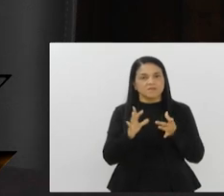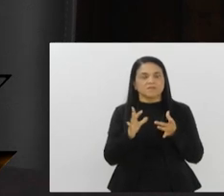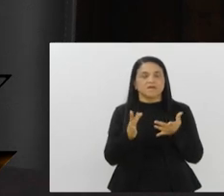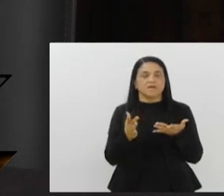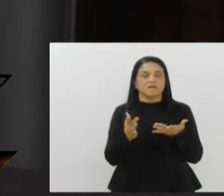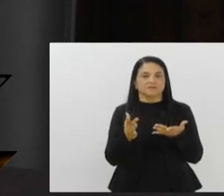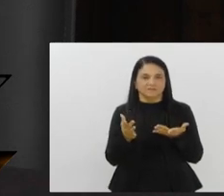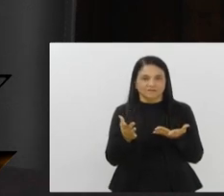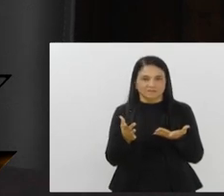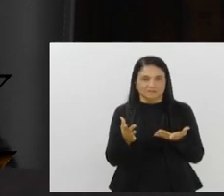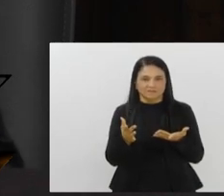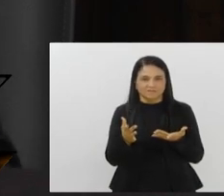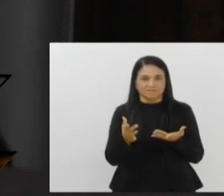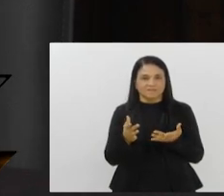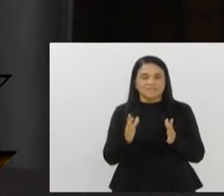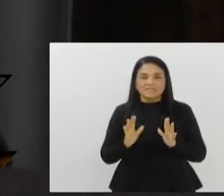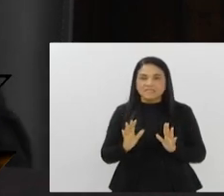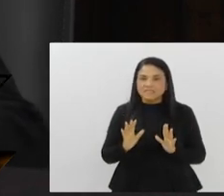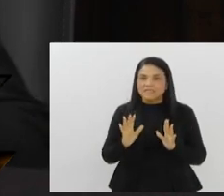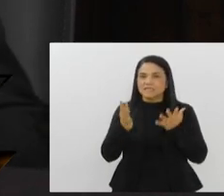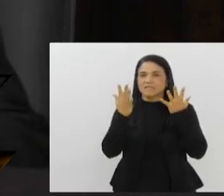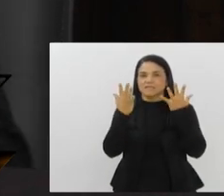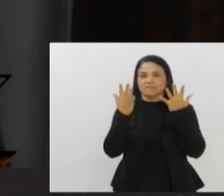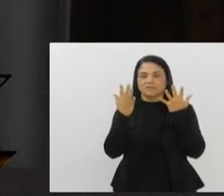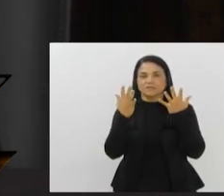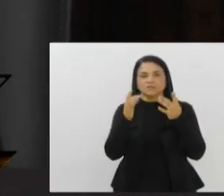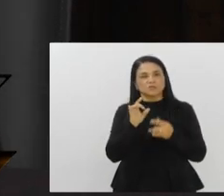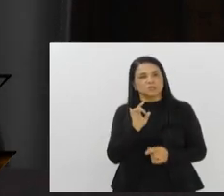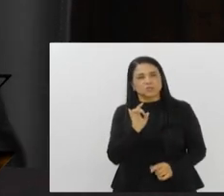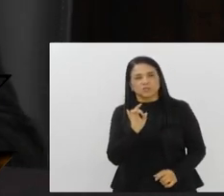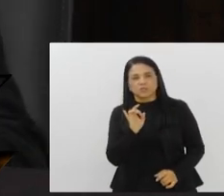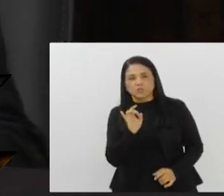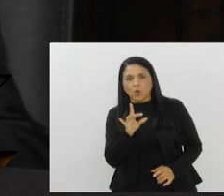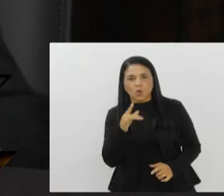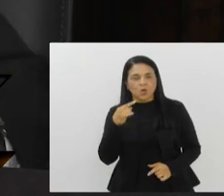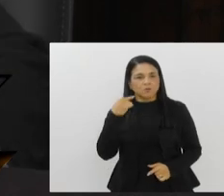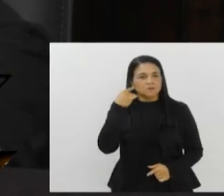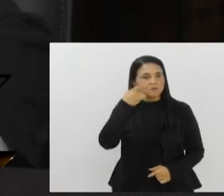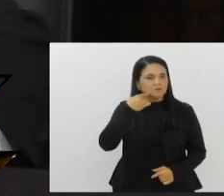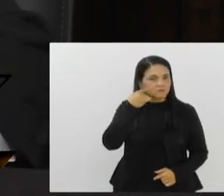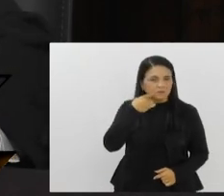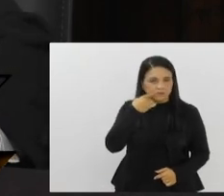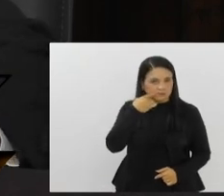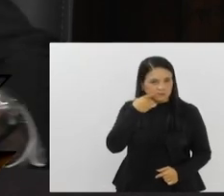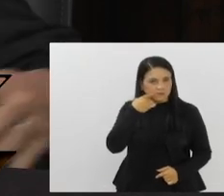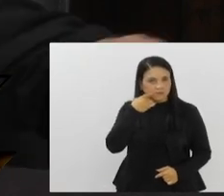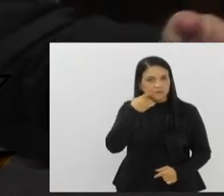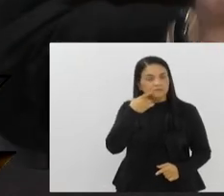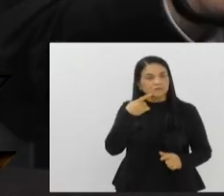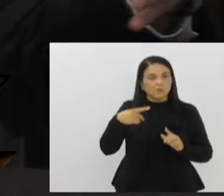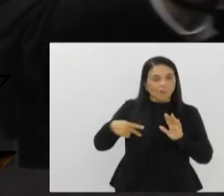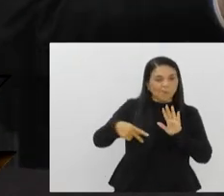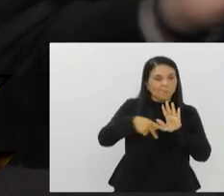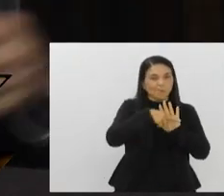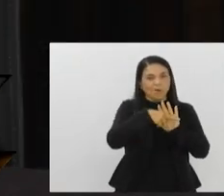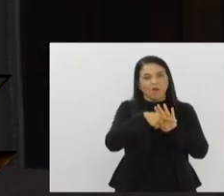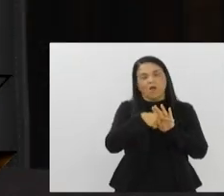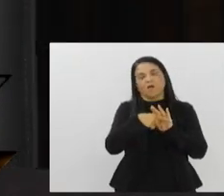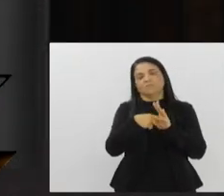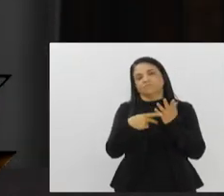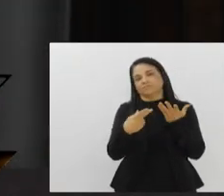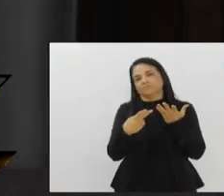a de celebrações né Não só da da da advocacia mas também do próprio Instituto